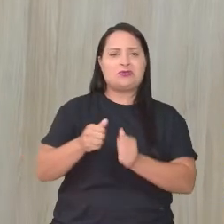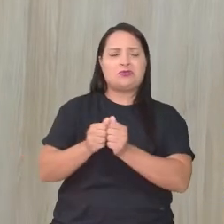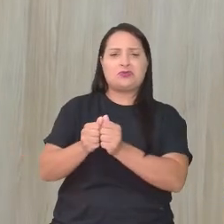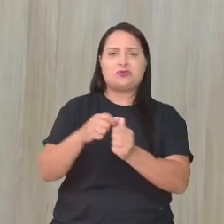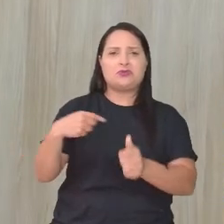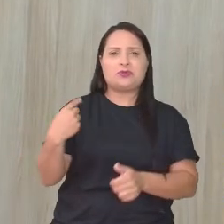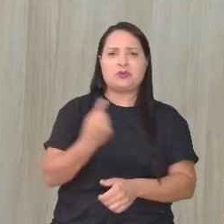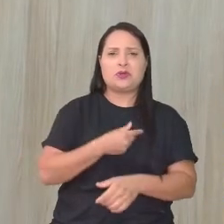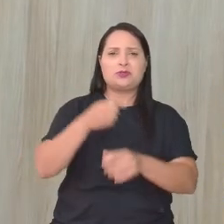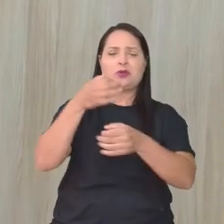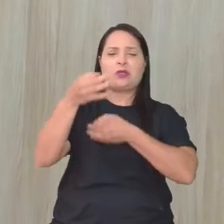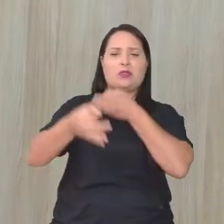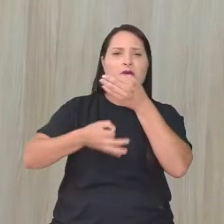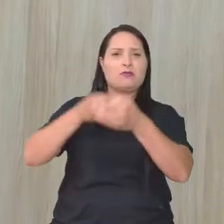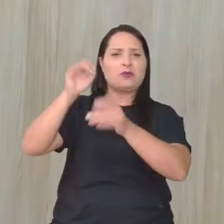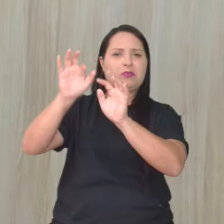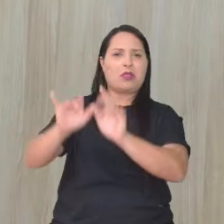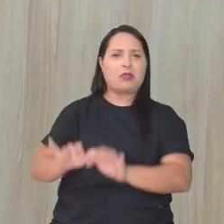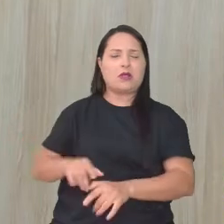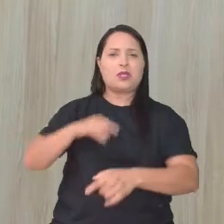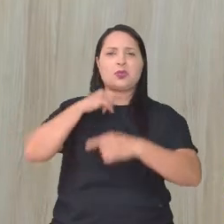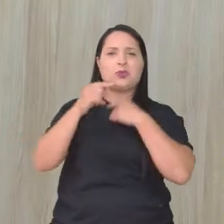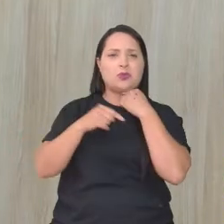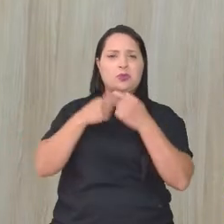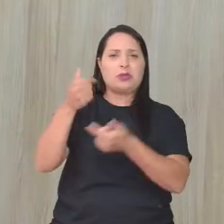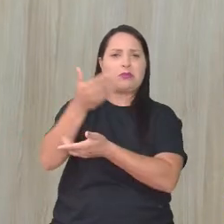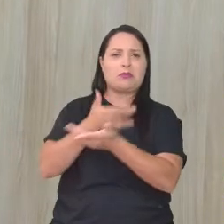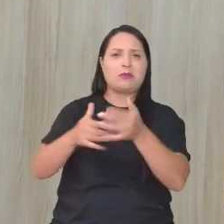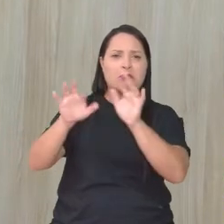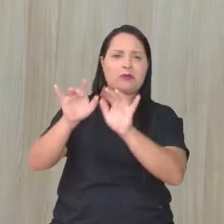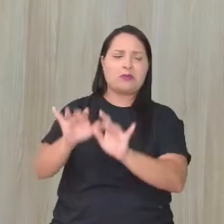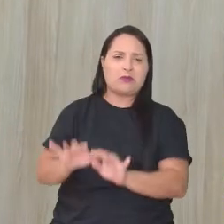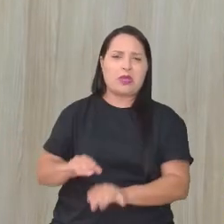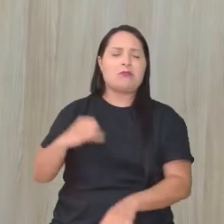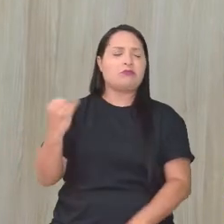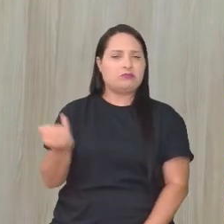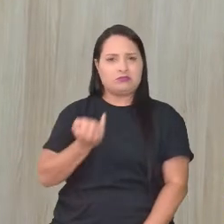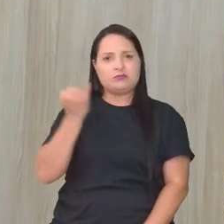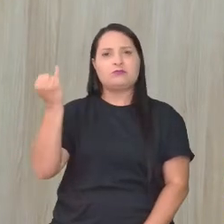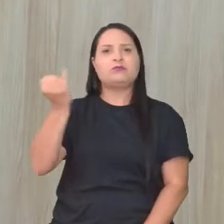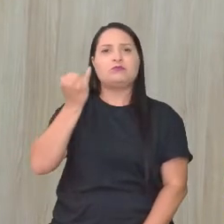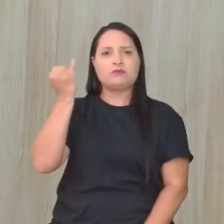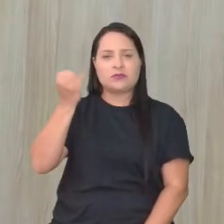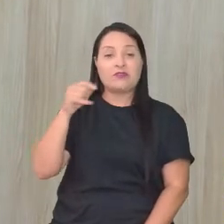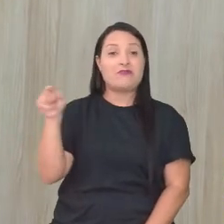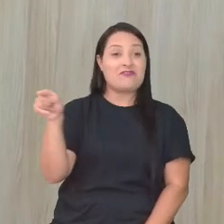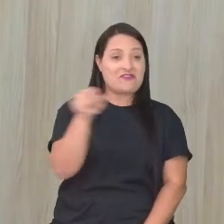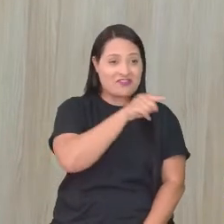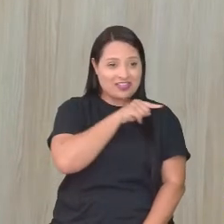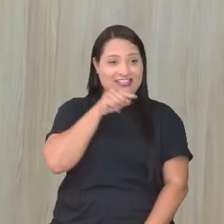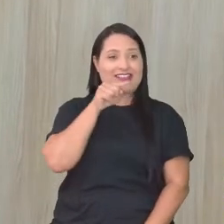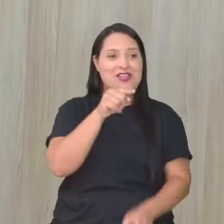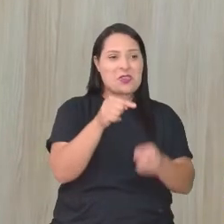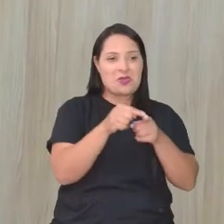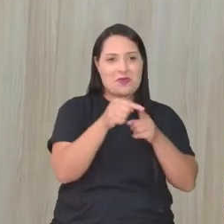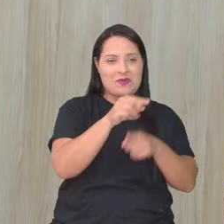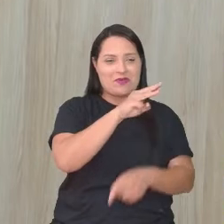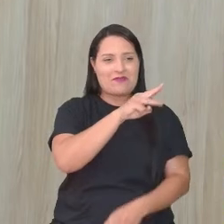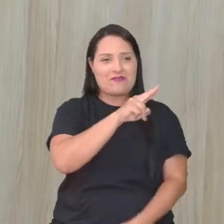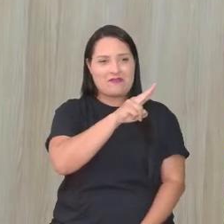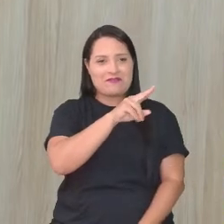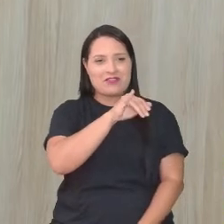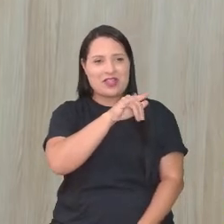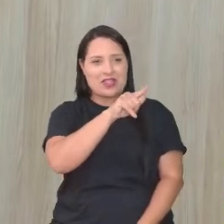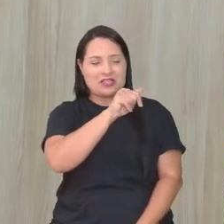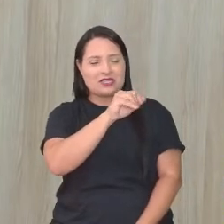né? Tirar dúvidas, isso é muito importante, certo? E vocês aí da Vila Sésamo que nos acompanham, por